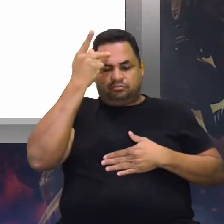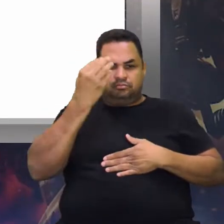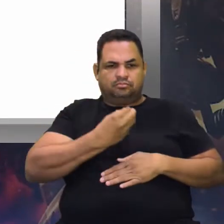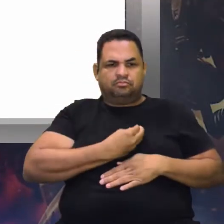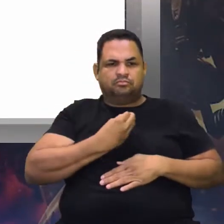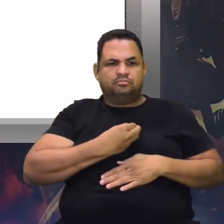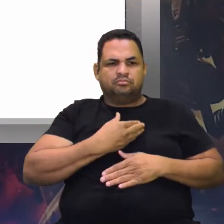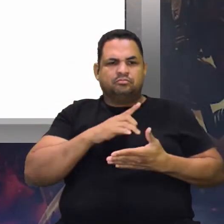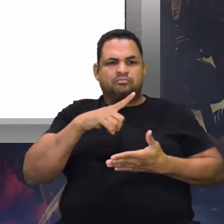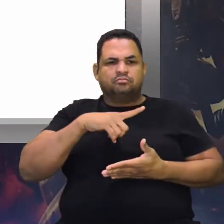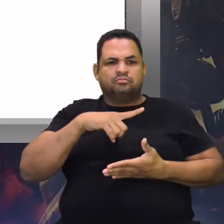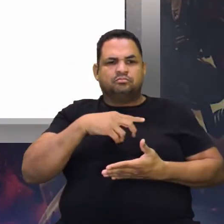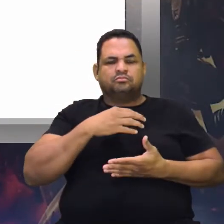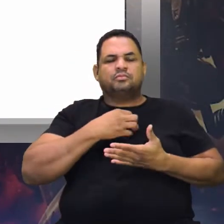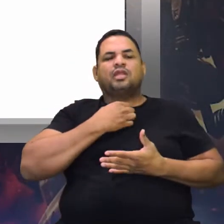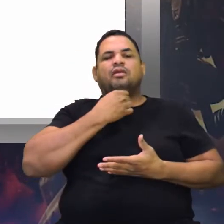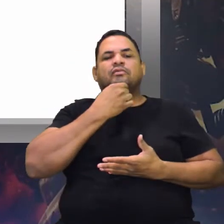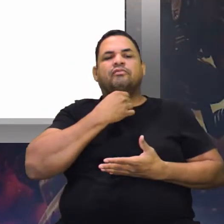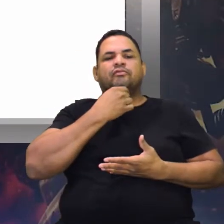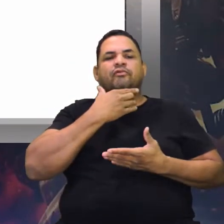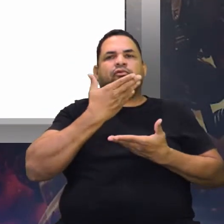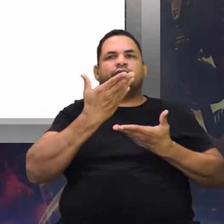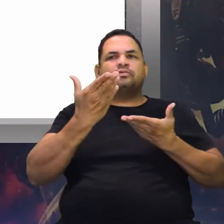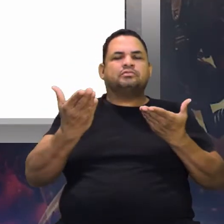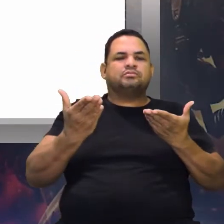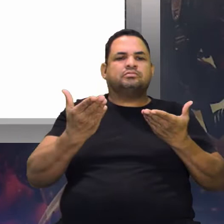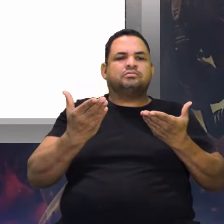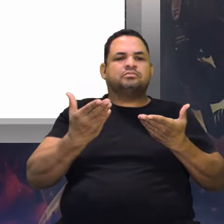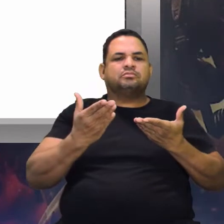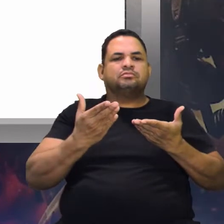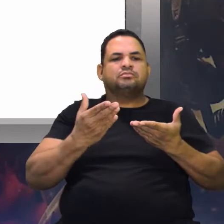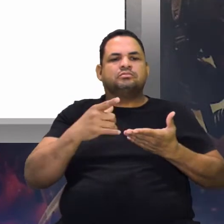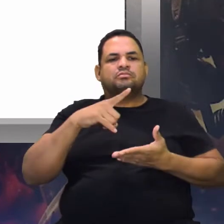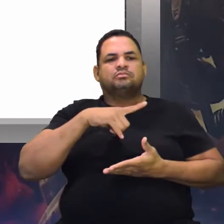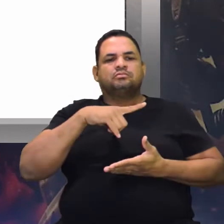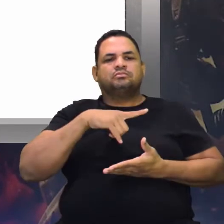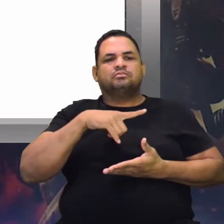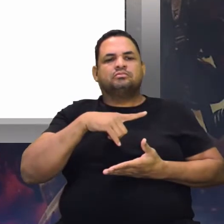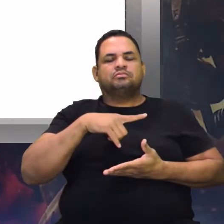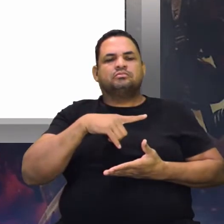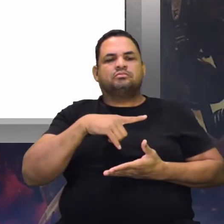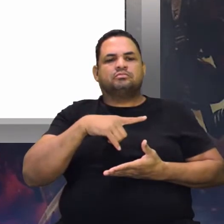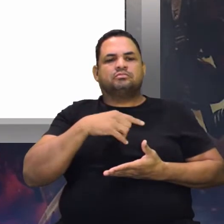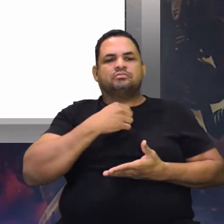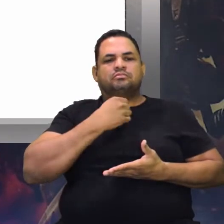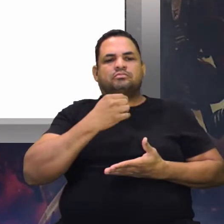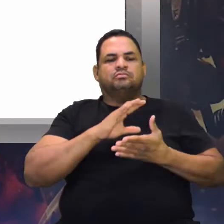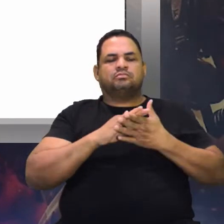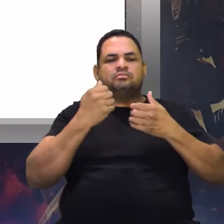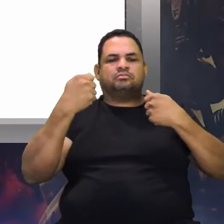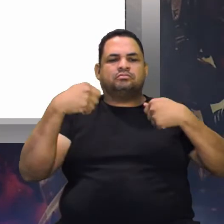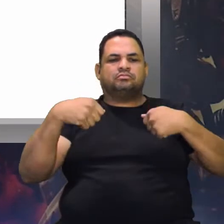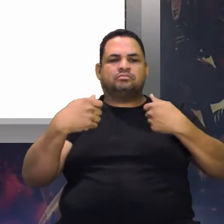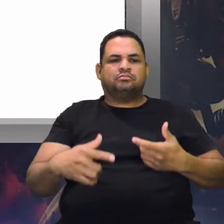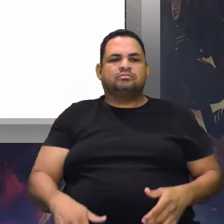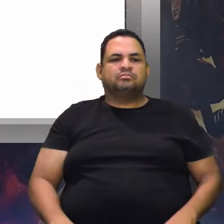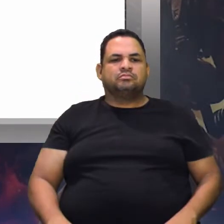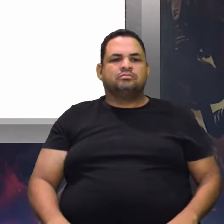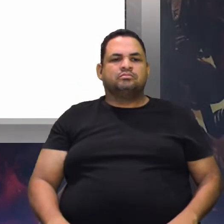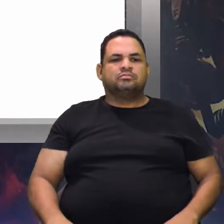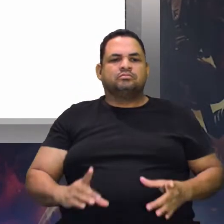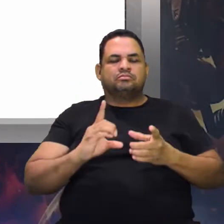passaram a ter voz. Como elas tinham voz, de poder,